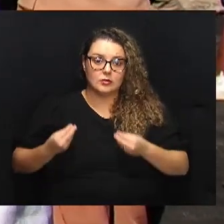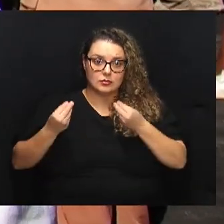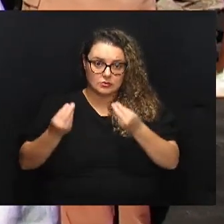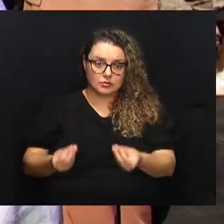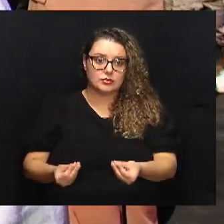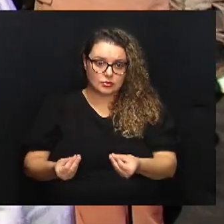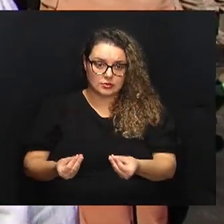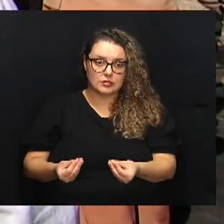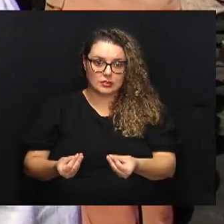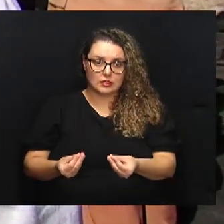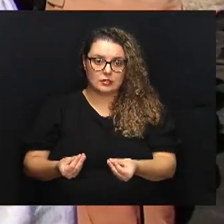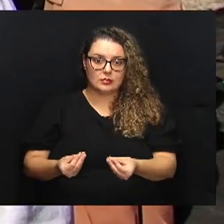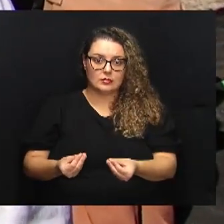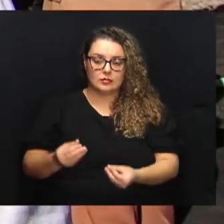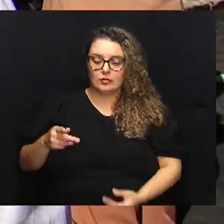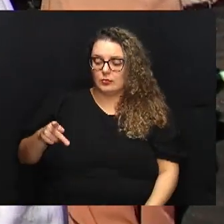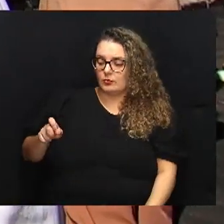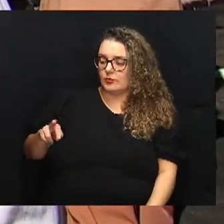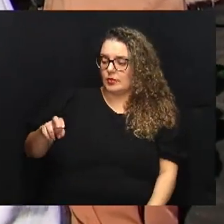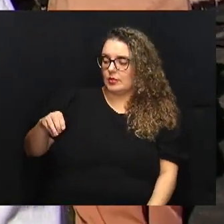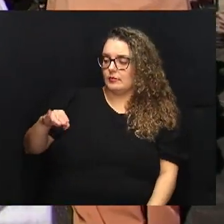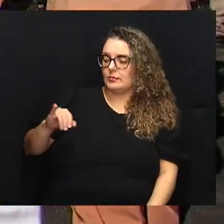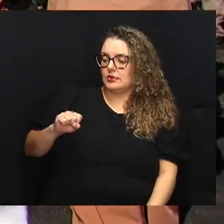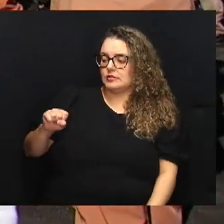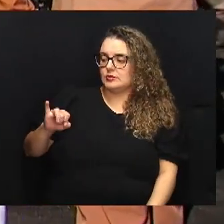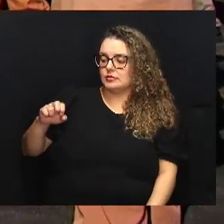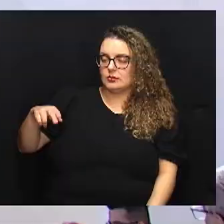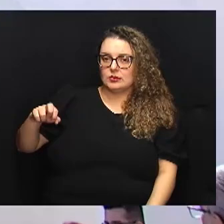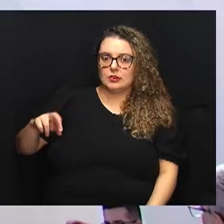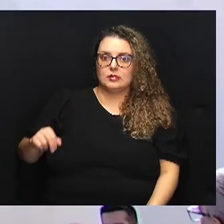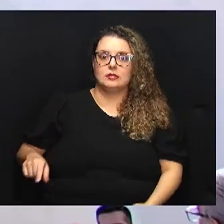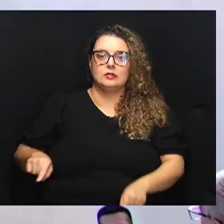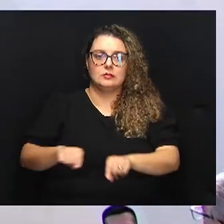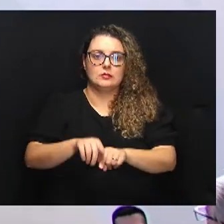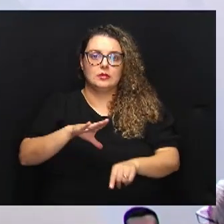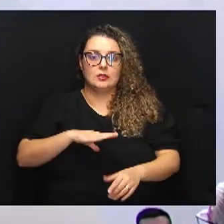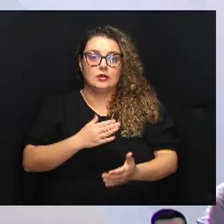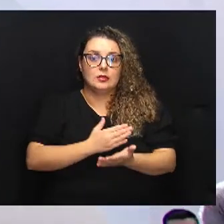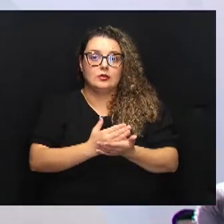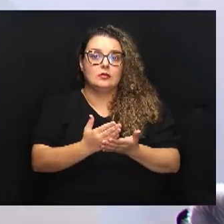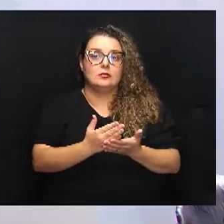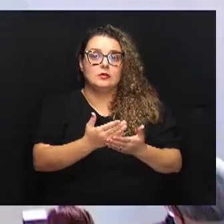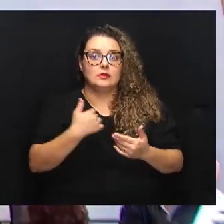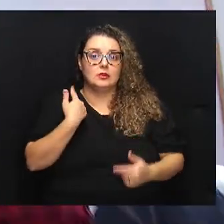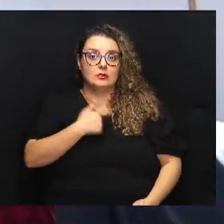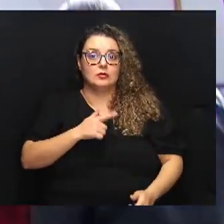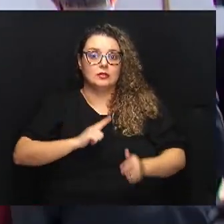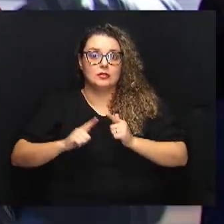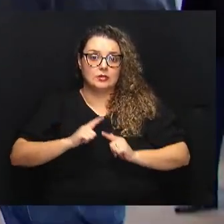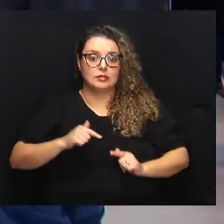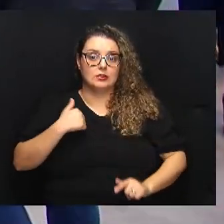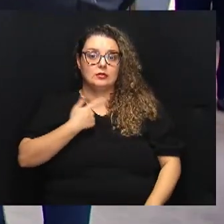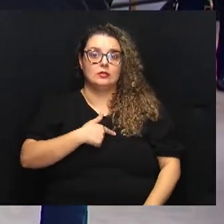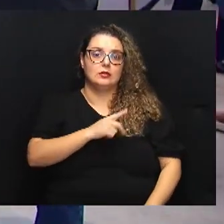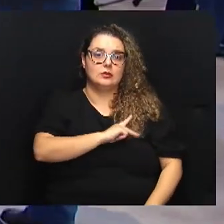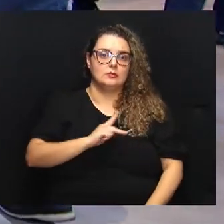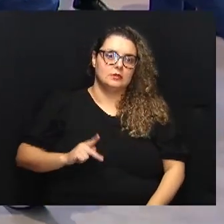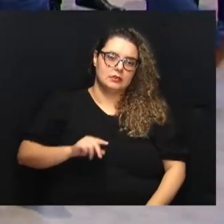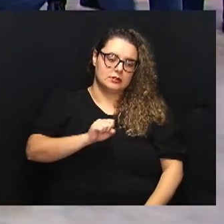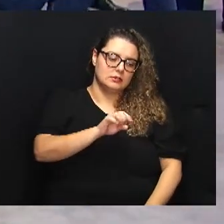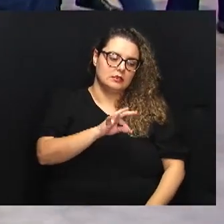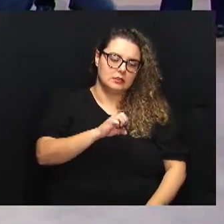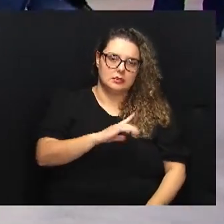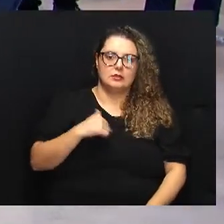né, para os permissionários, para a cidade, porque começou na nossa gestão quando eu era presidente da CETEC. Nós fizemos um projeto, nós que